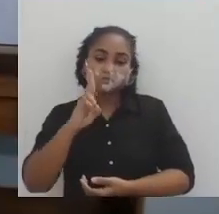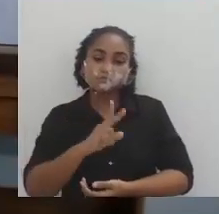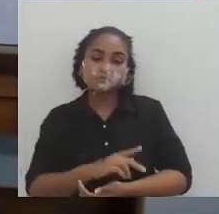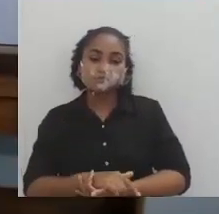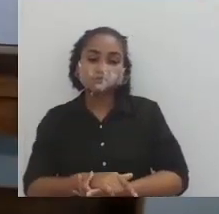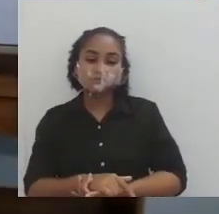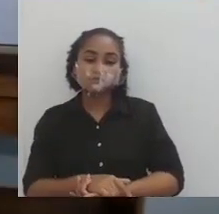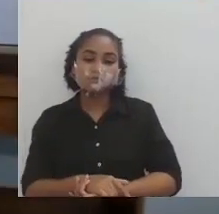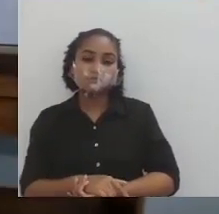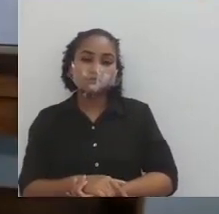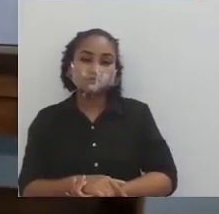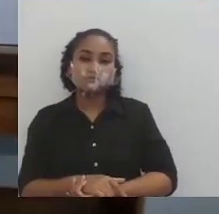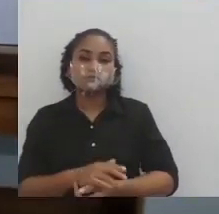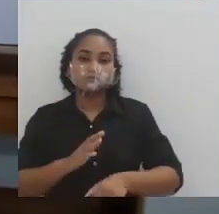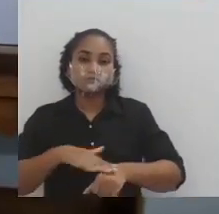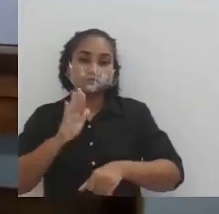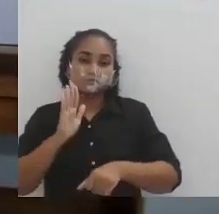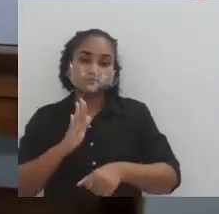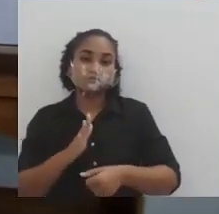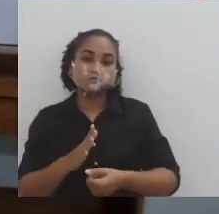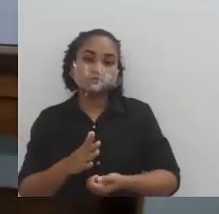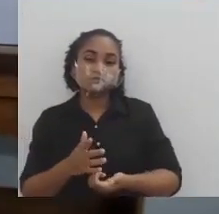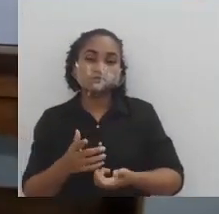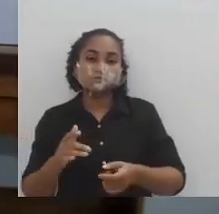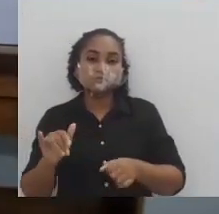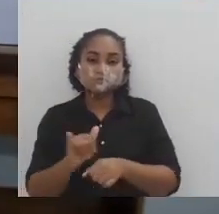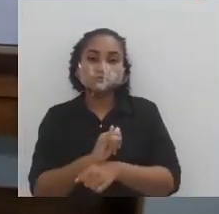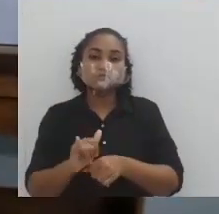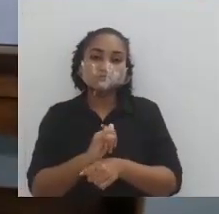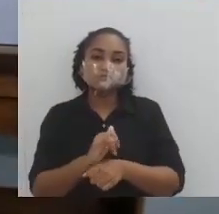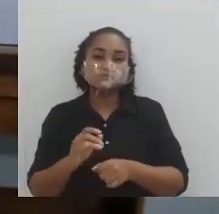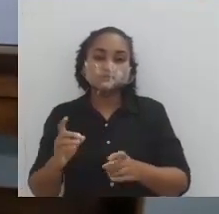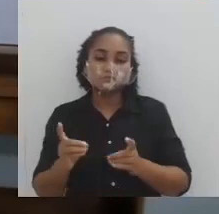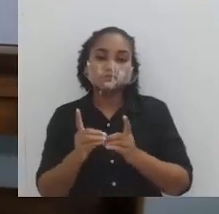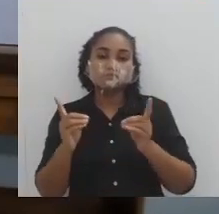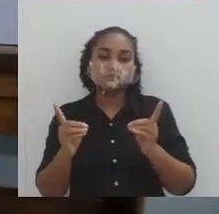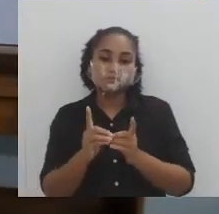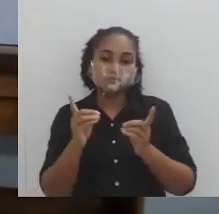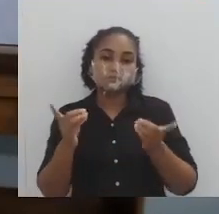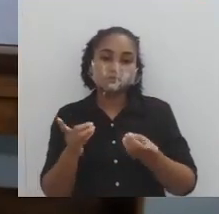inclusive até ser usado mais, como instrumento didático até.